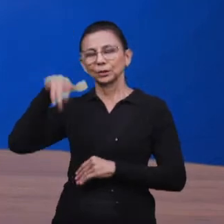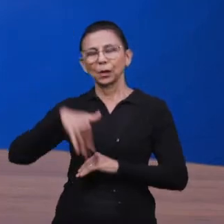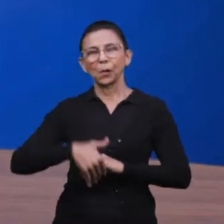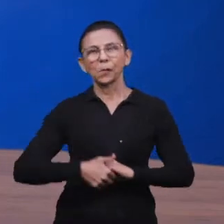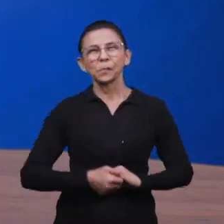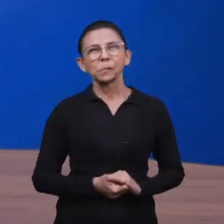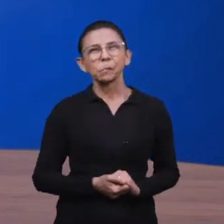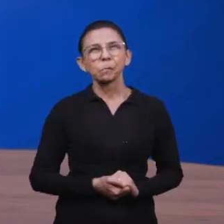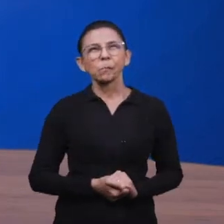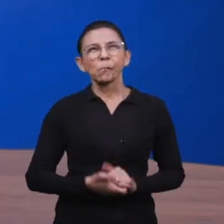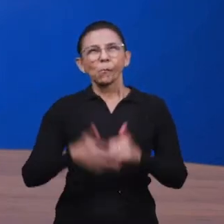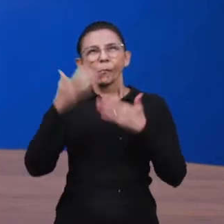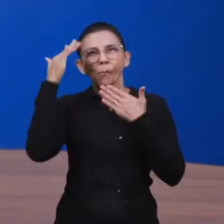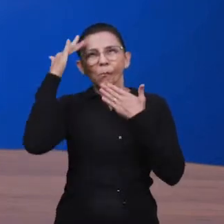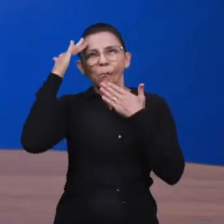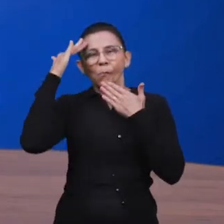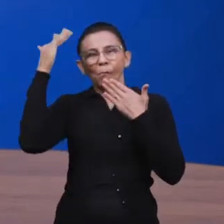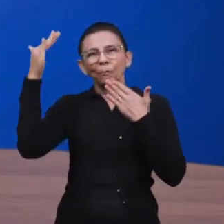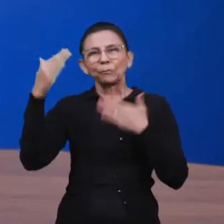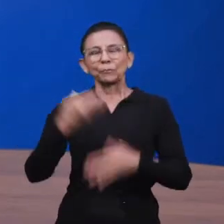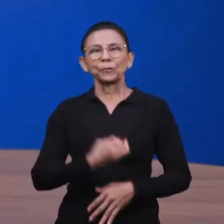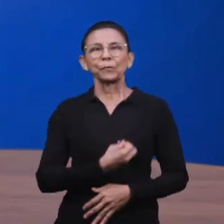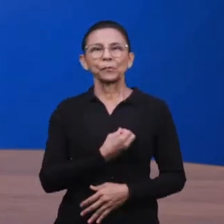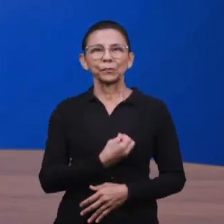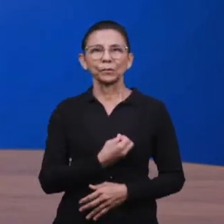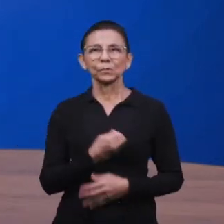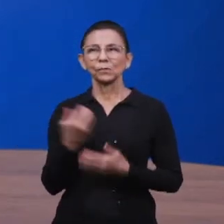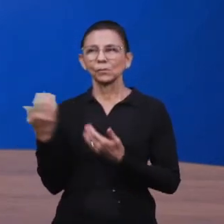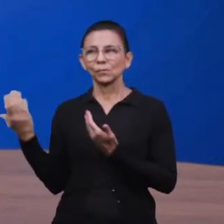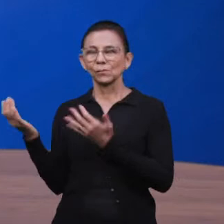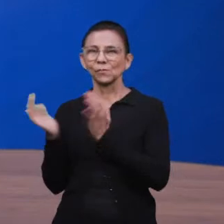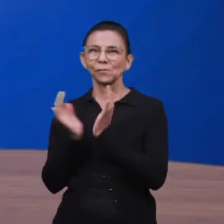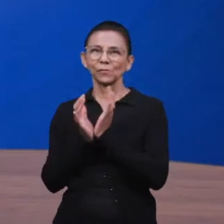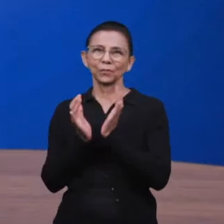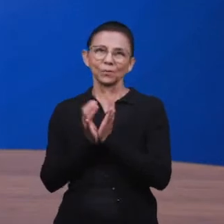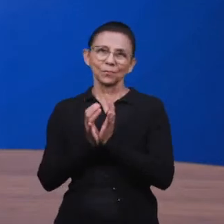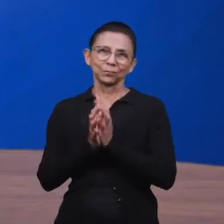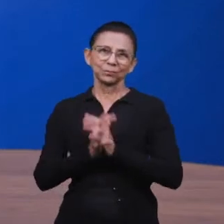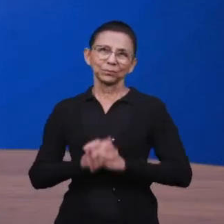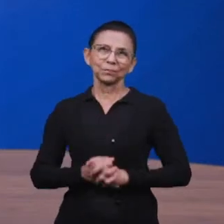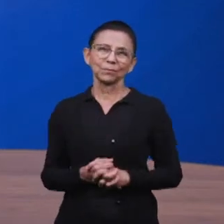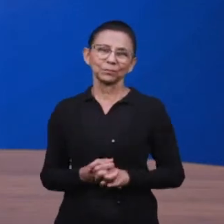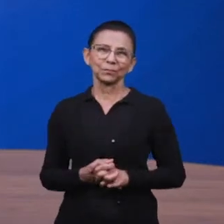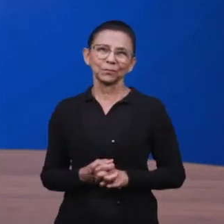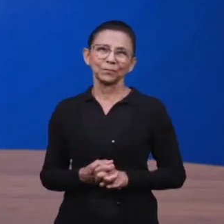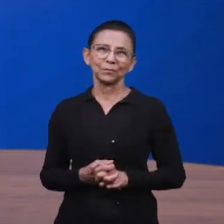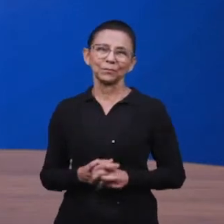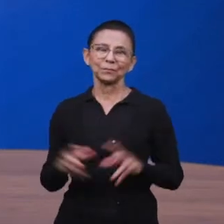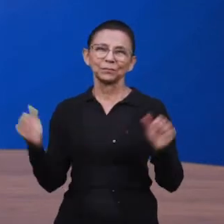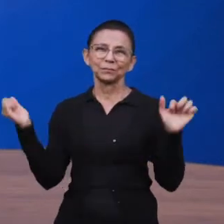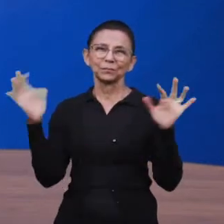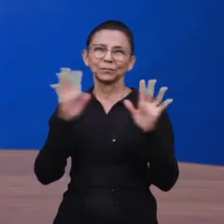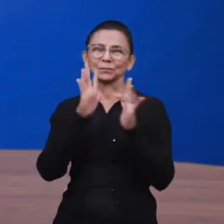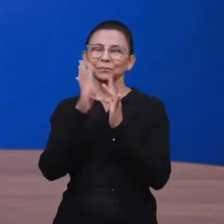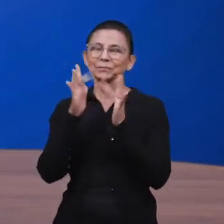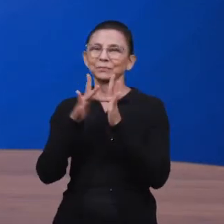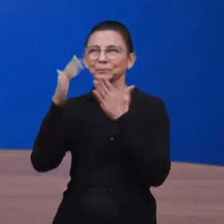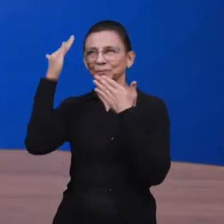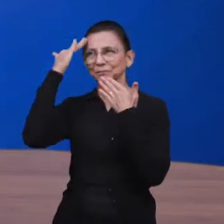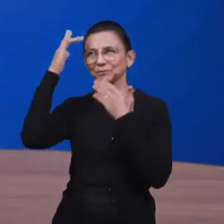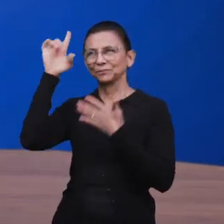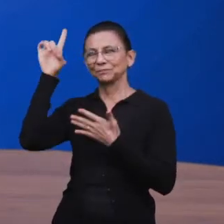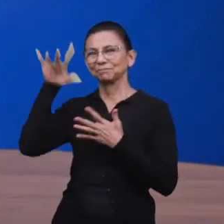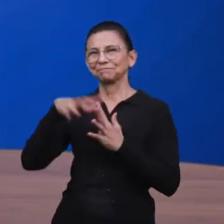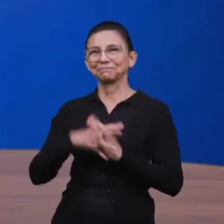pela participação das crianças, intermediários e adolescentes nessa programação de hoje, para a glória do nome do Senhor, graças